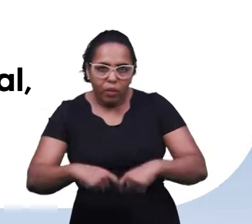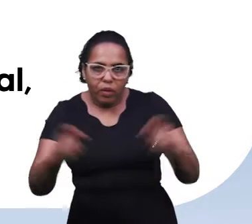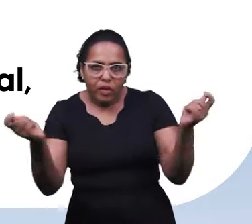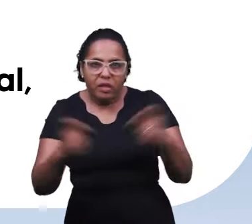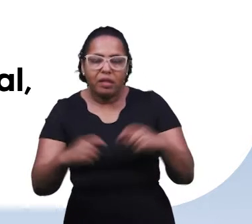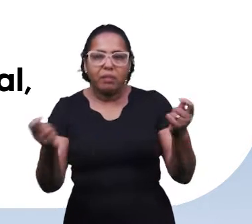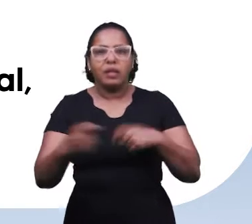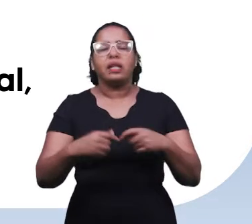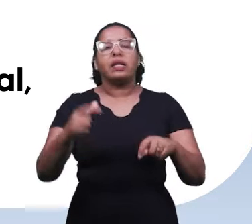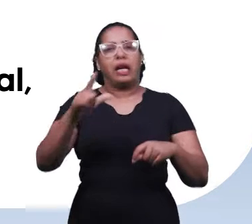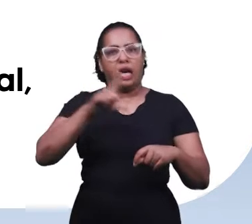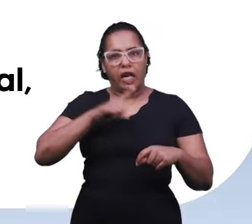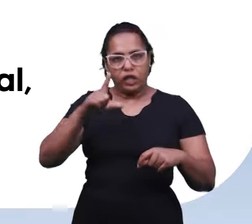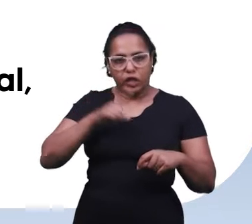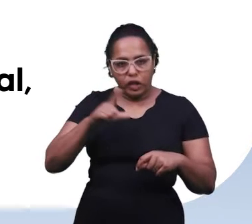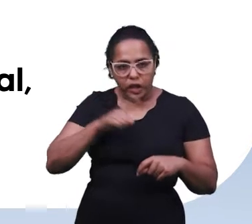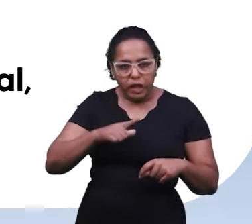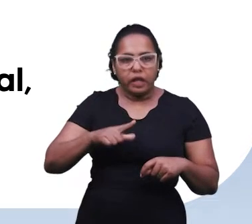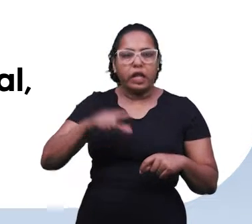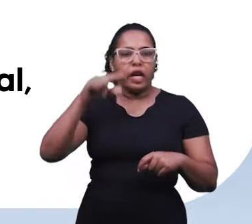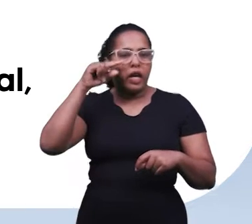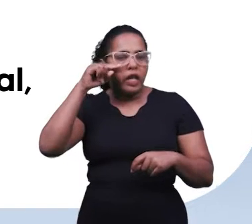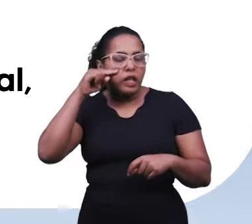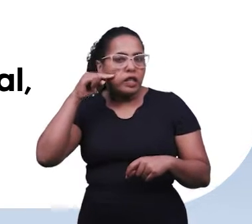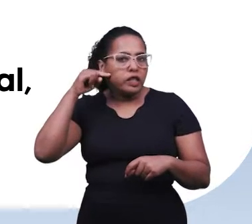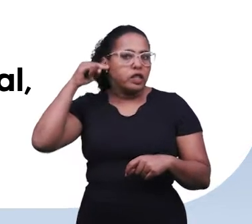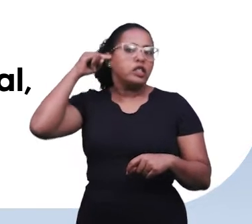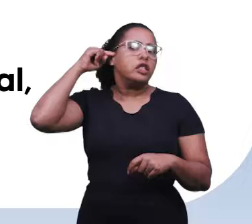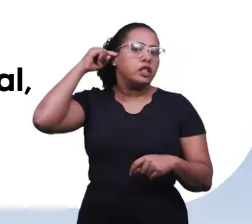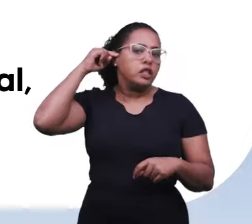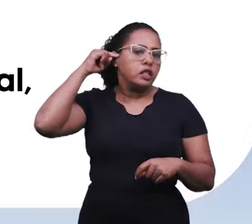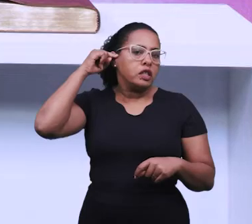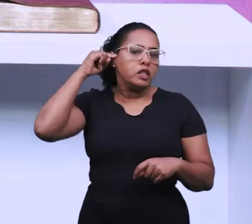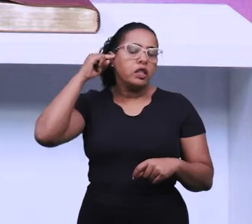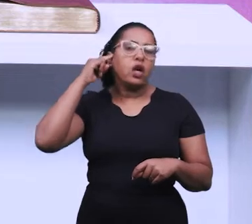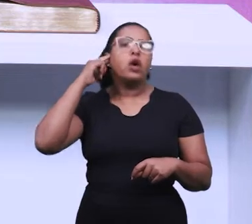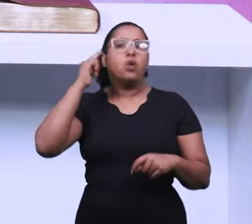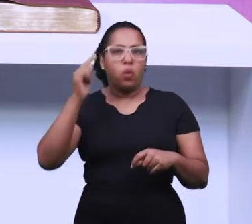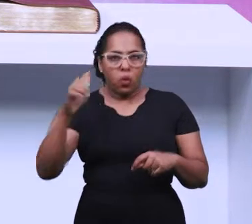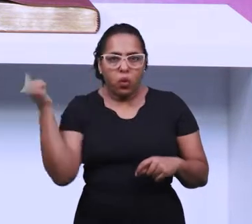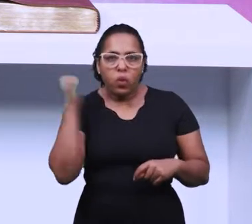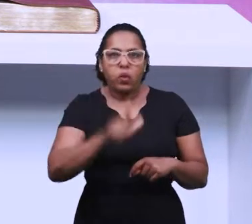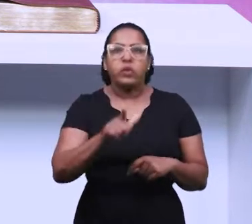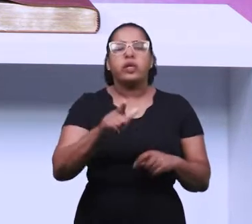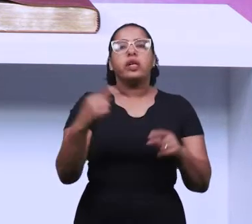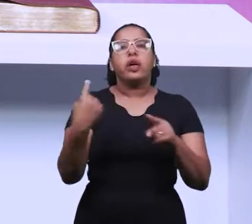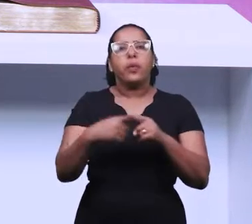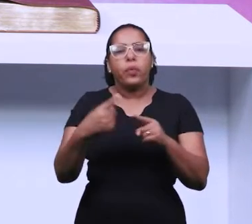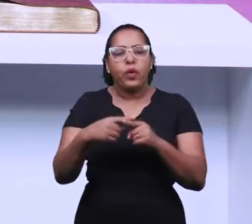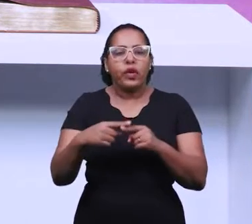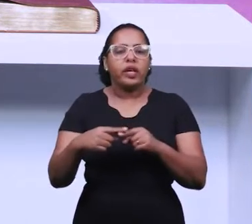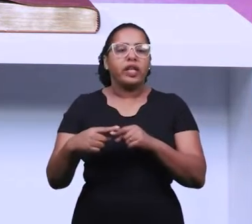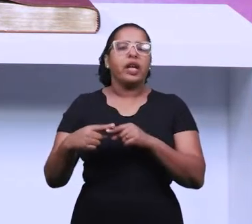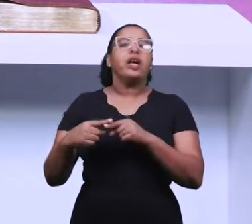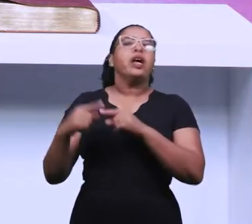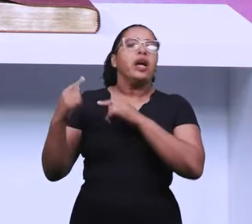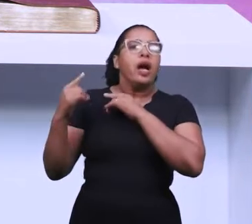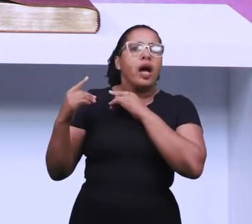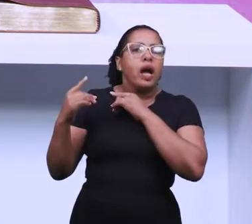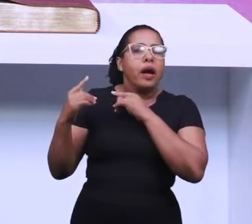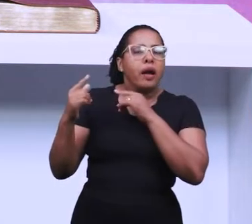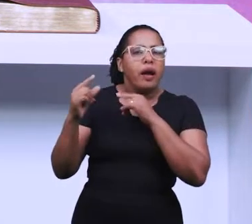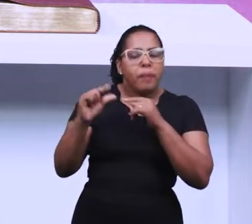ainda de ressonância, porque, como dissemos, o trato vocal desse bebê ainda é pequeno, não